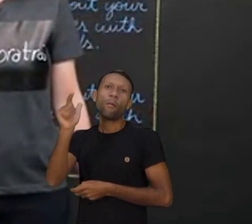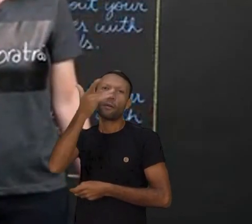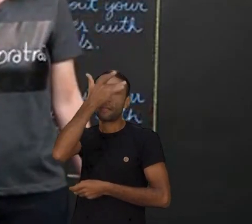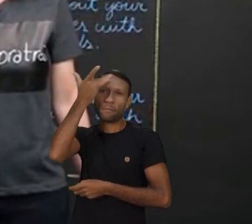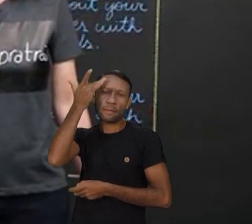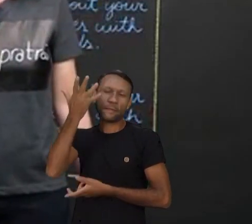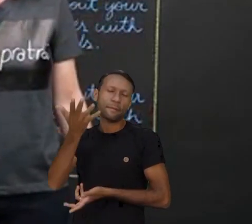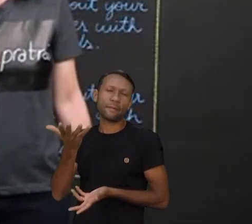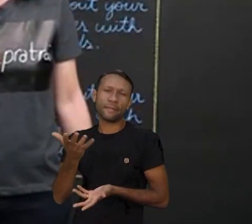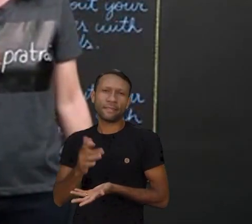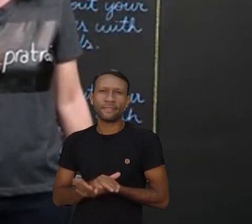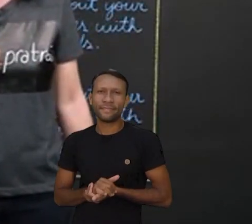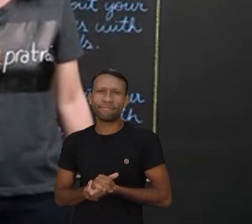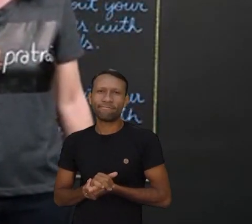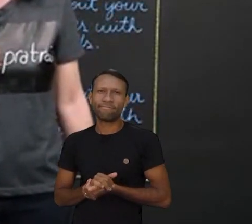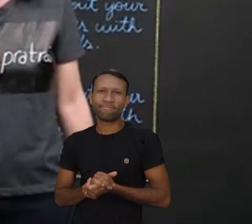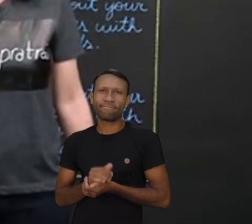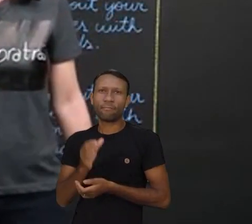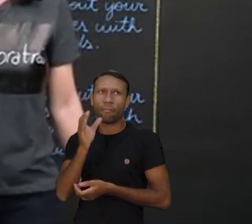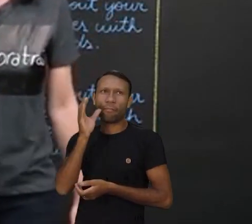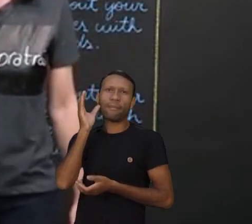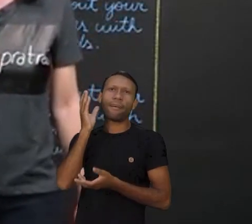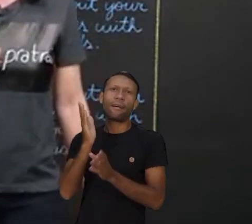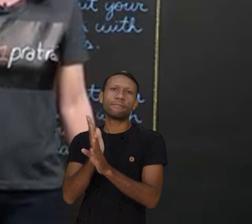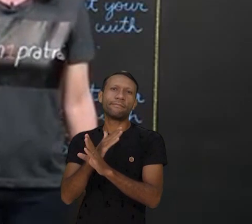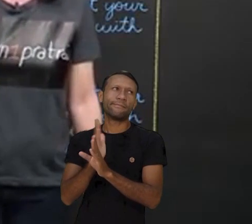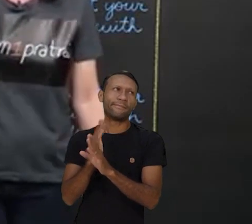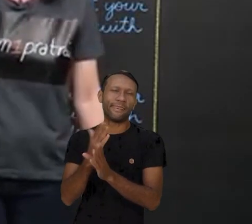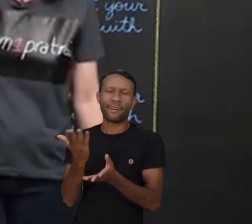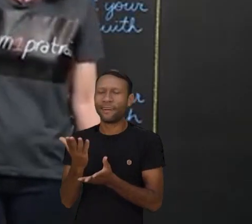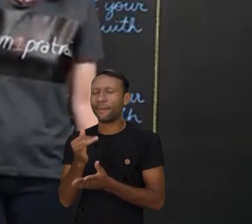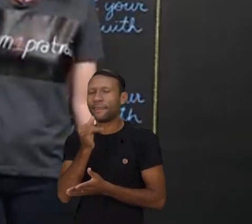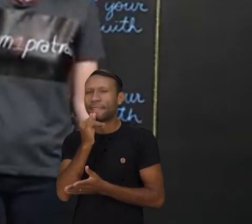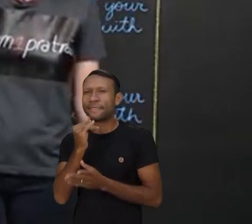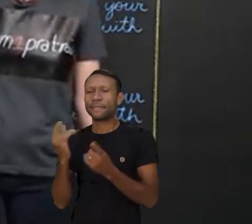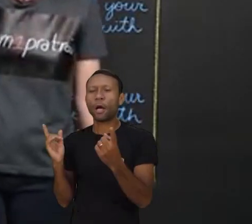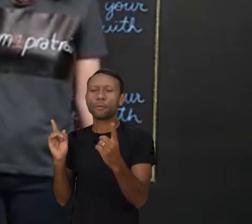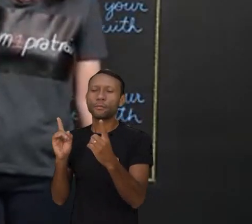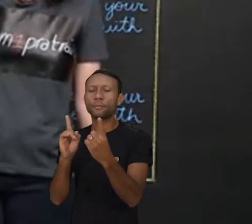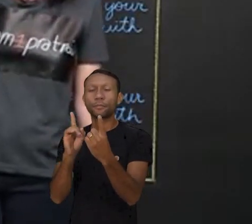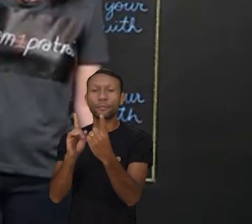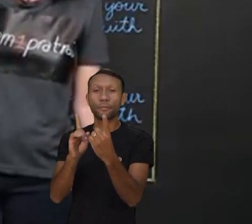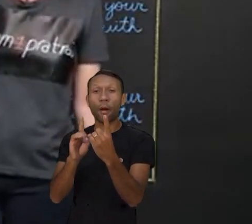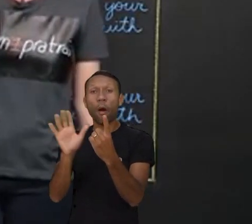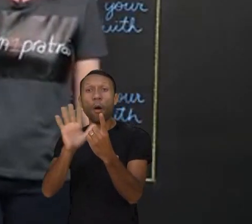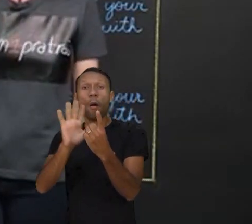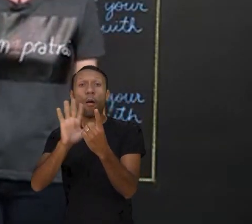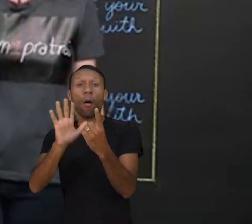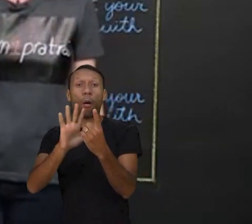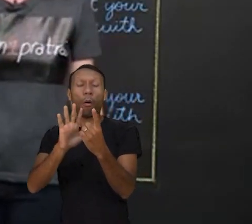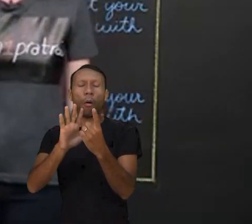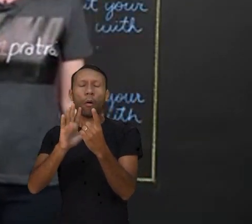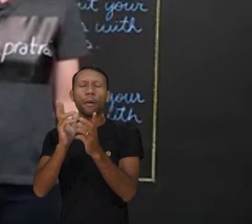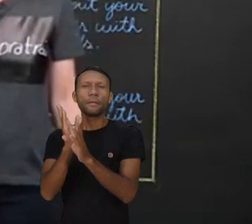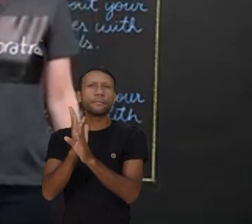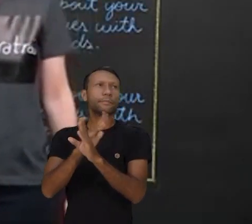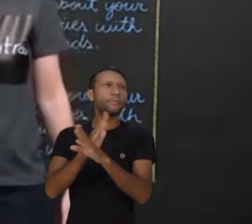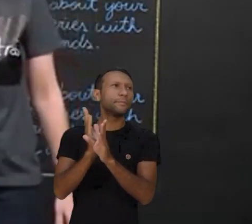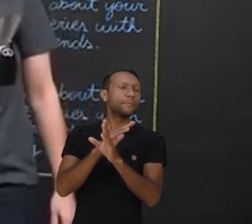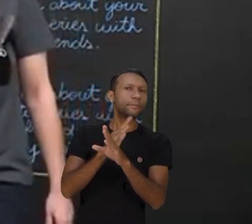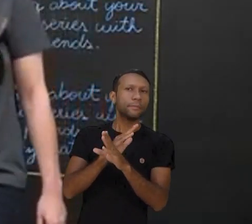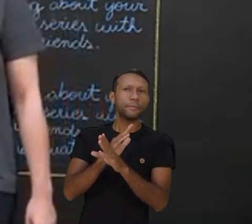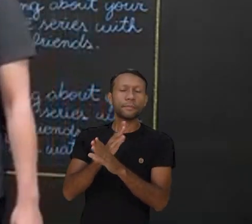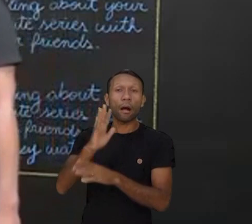outra pessoa, ou seja, o famoso vácuo. Você está andando na rua, vem um amigo, opa, tudo bem? Você, ei, ele não está dando tchau para você,